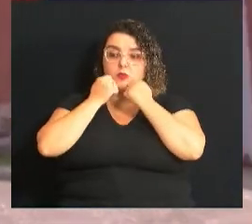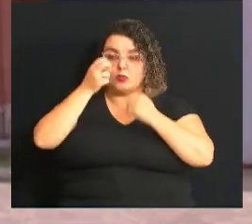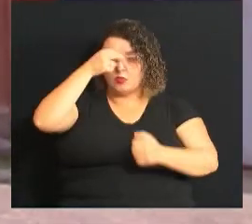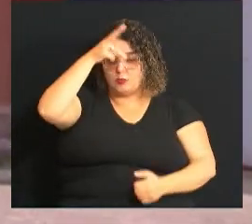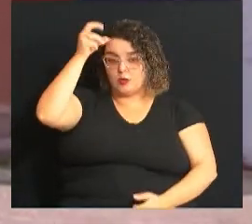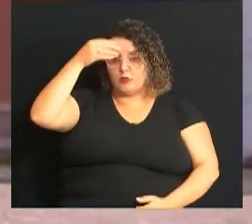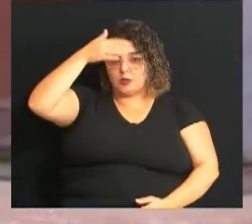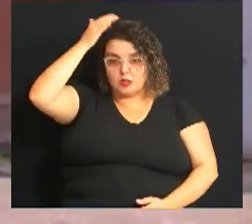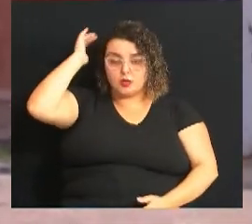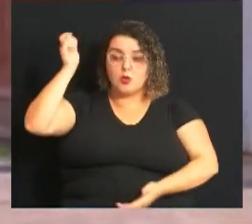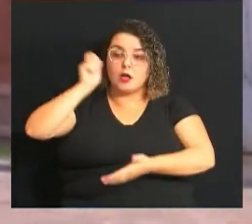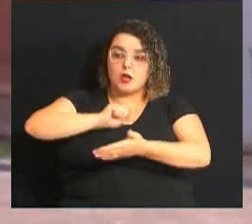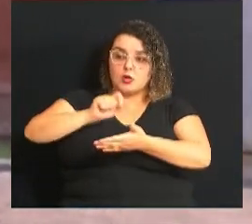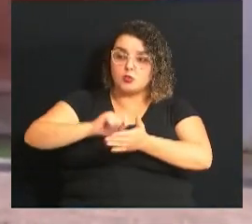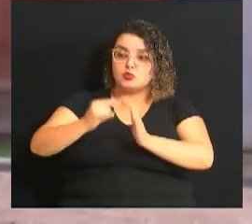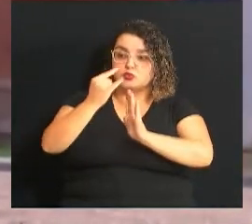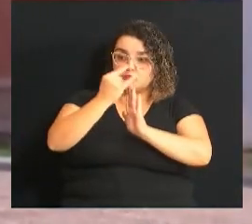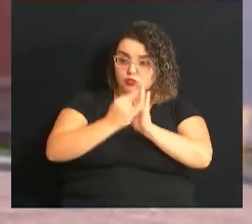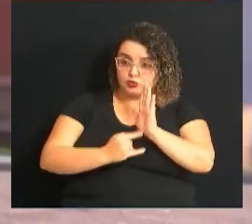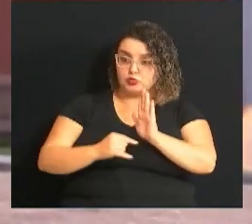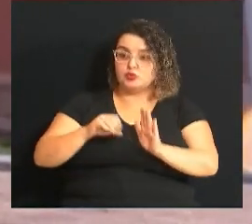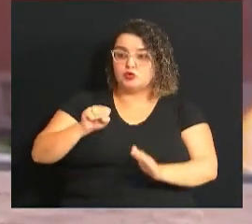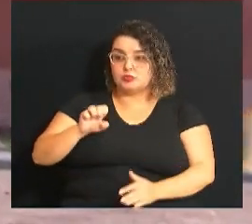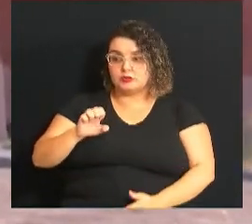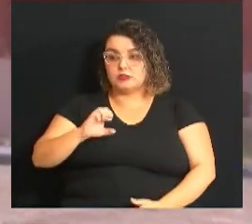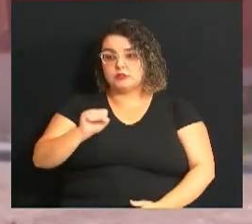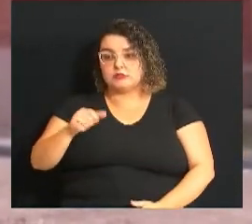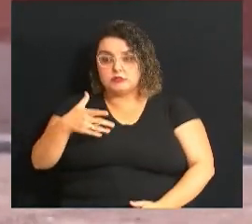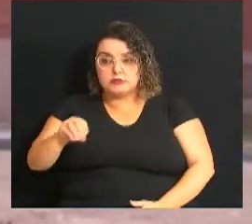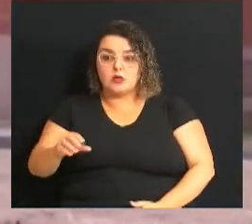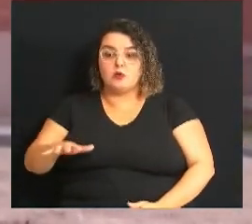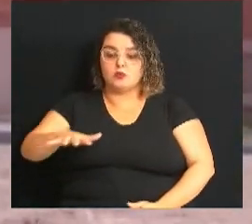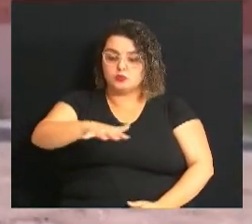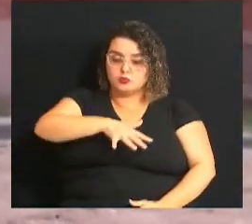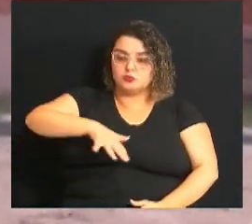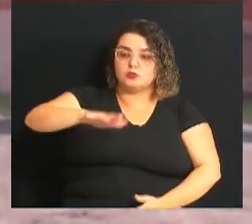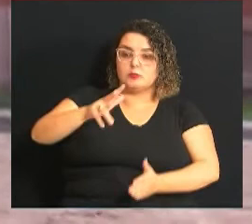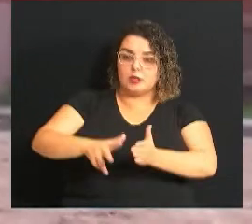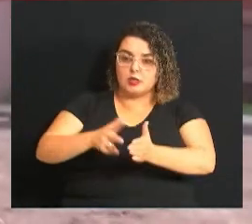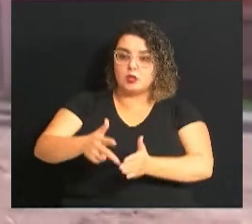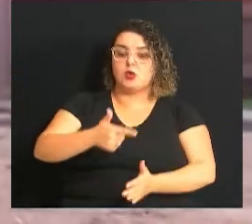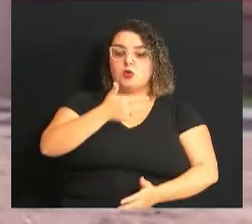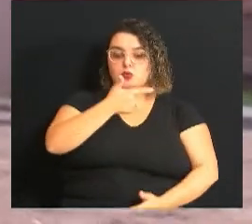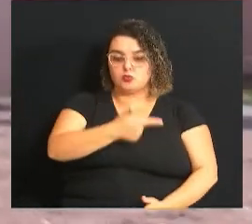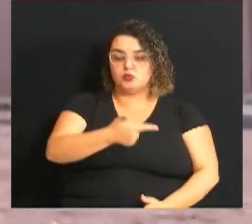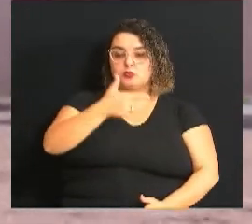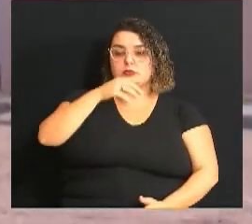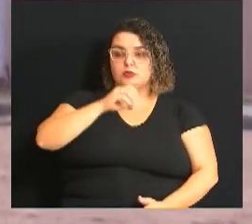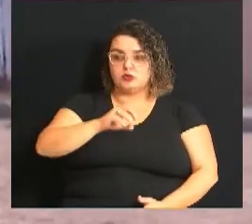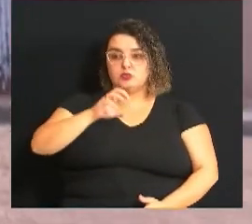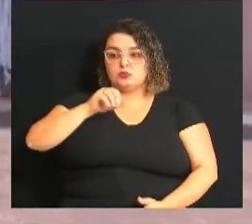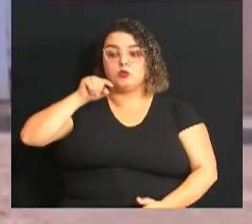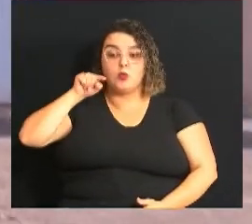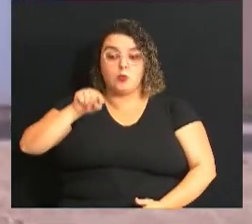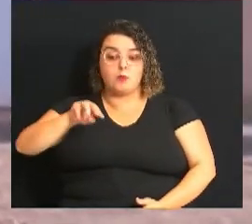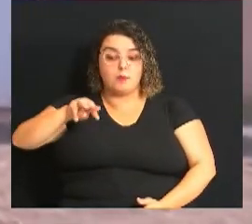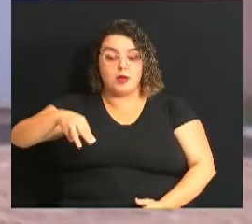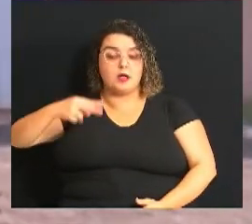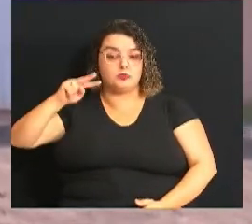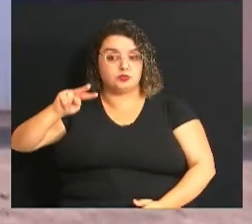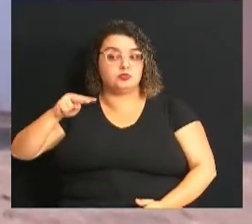Saad assinou o termo de cessão do pátio ferroviário. São 200 mil metros quadrados cedidos